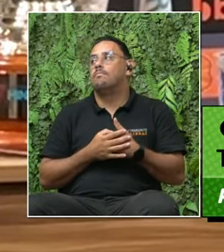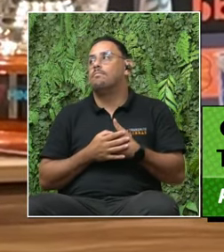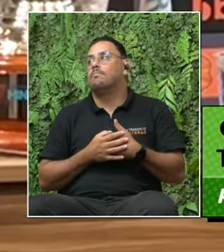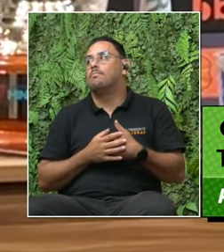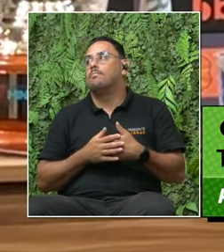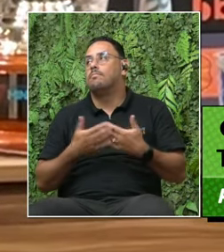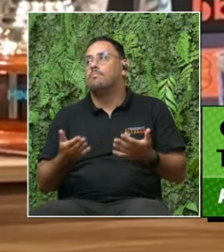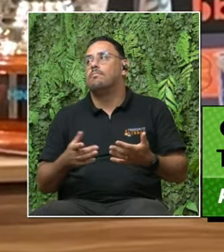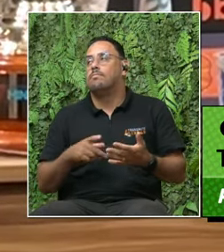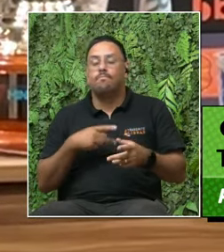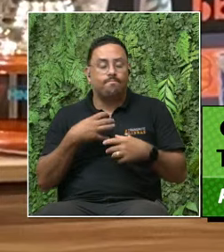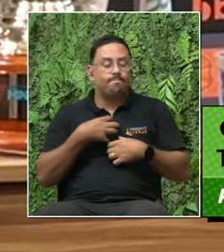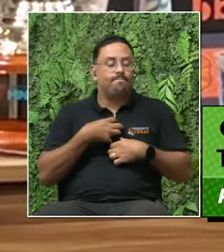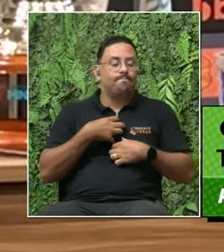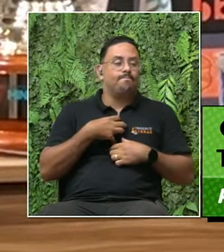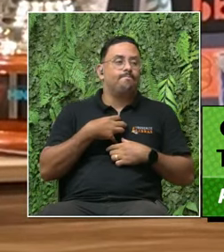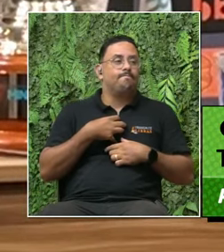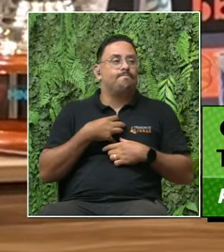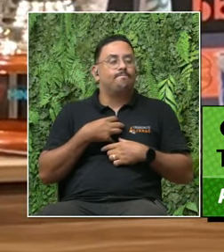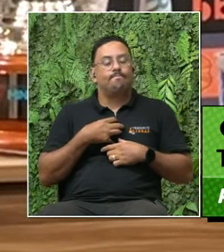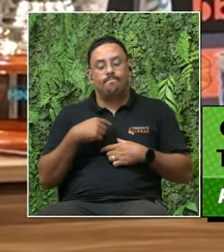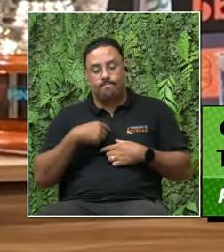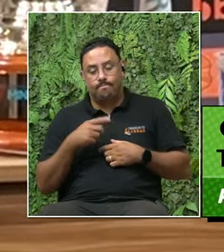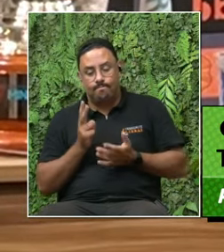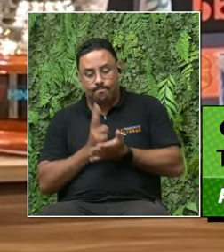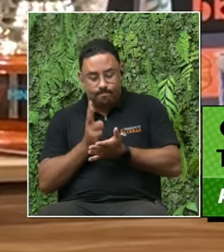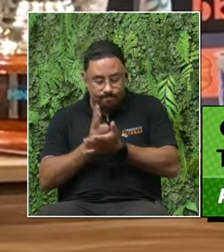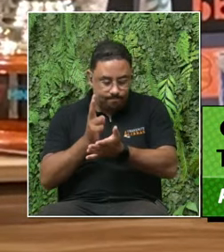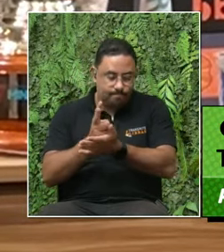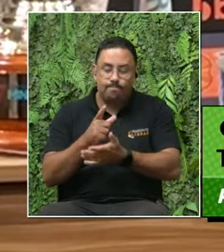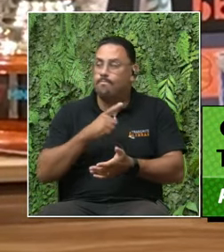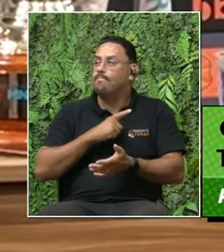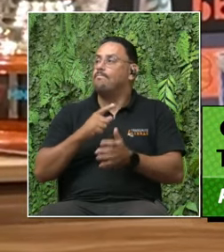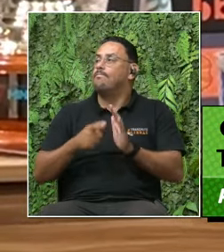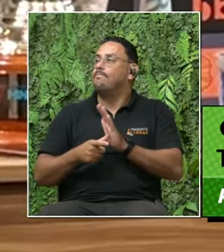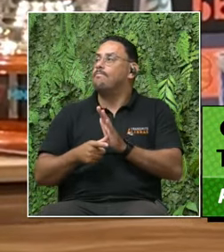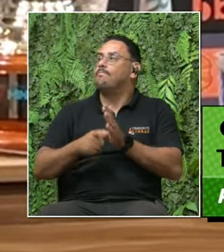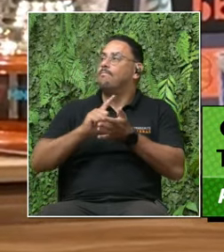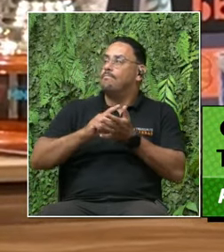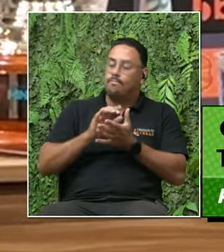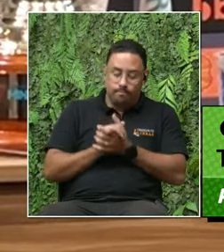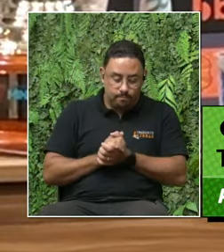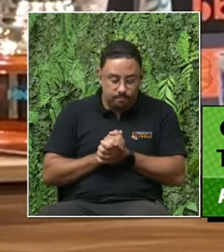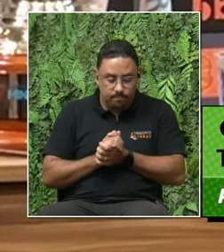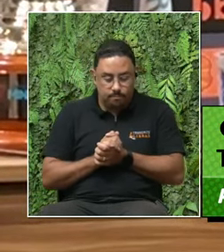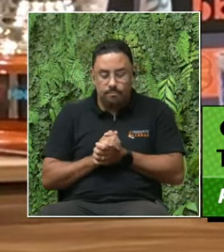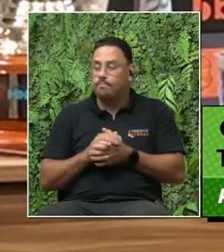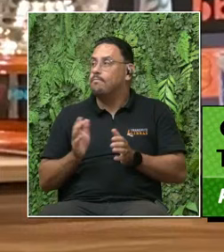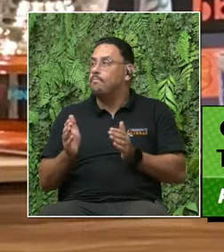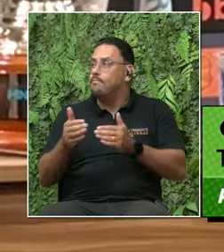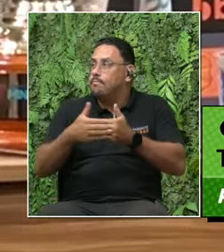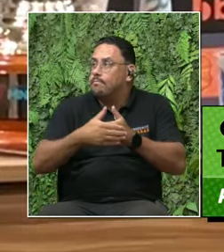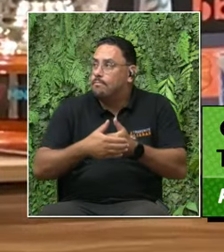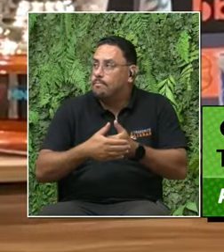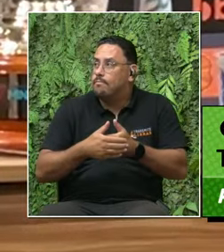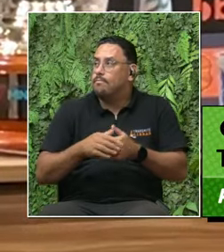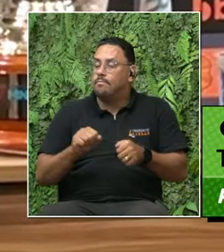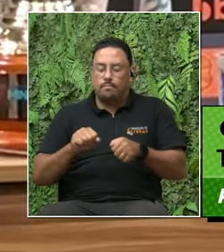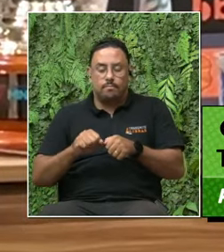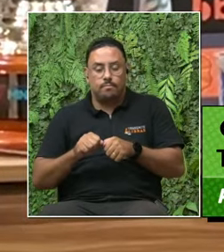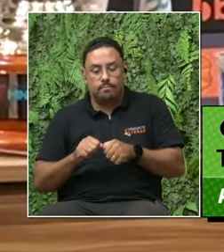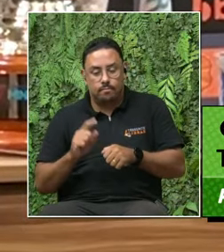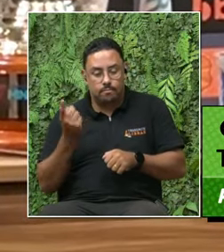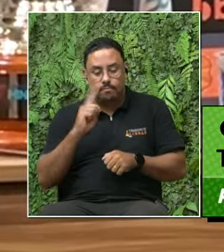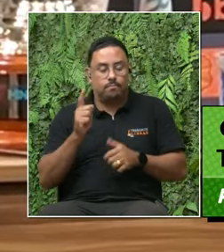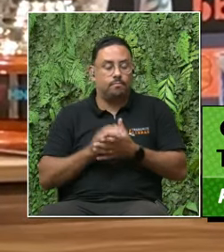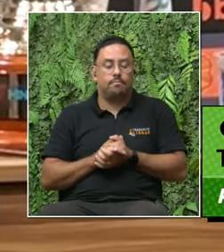Conquista sent siempre anteriores oportunidades estuvimos cerca de poder conquistar Pero no